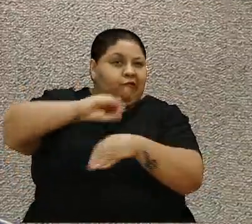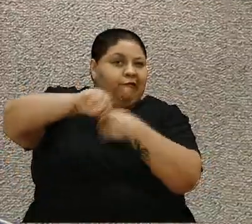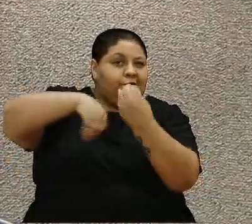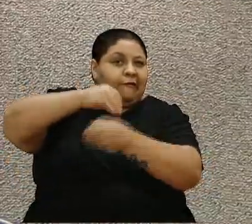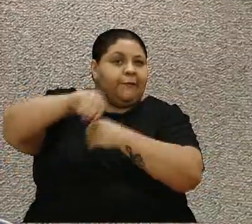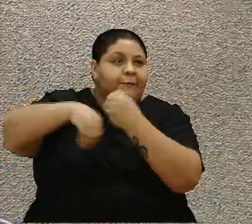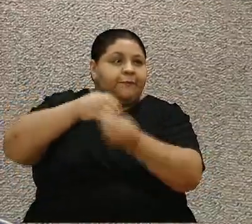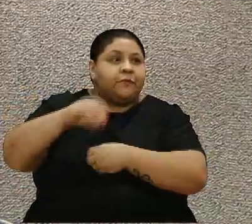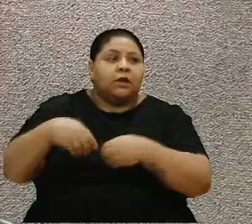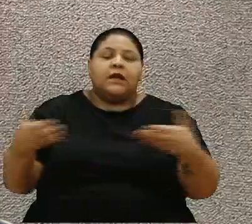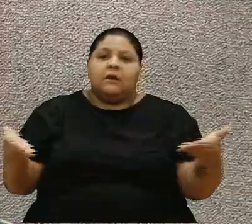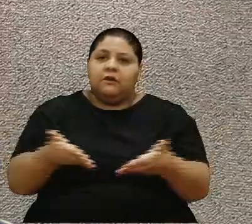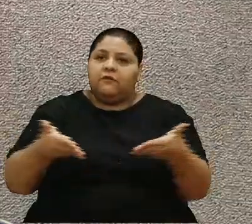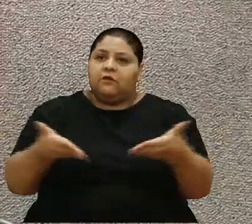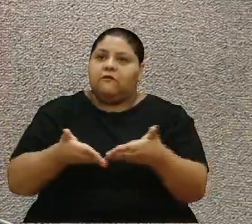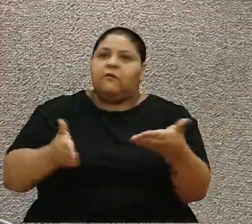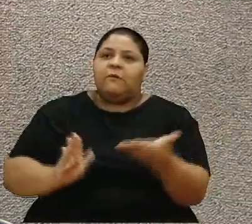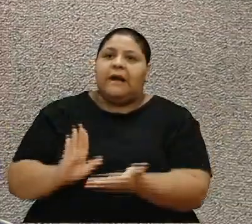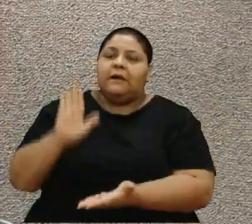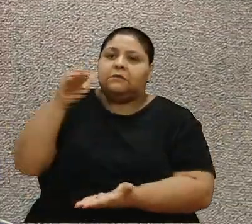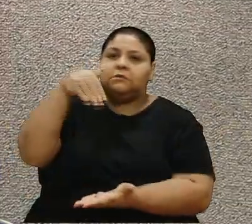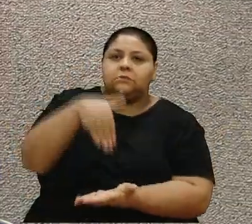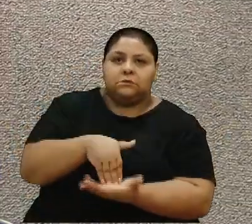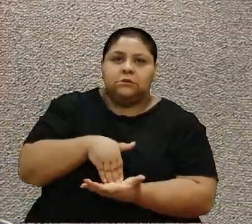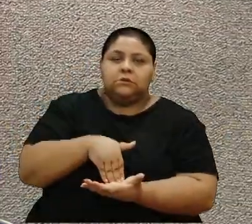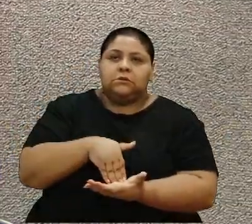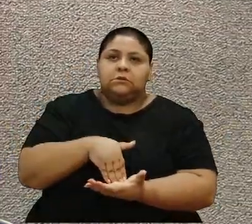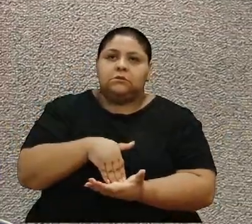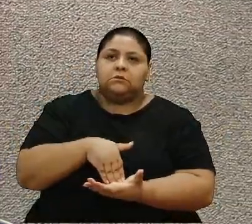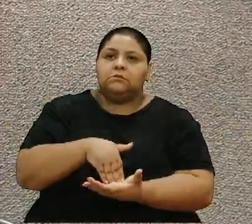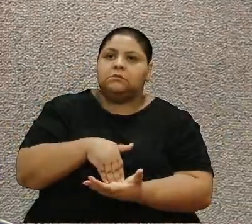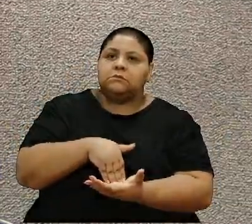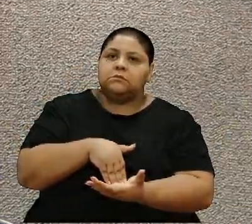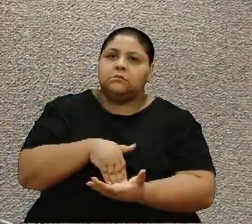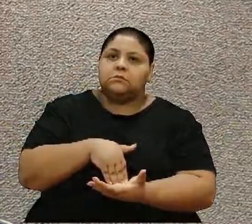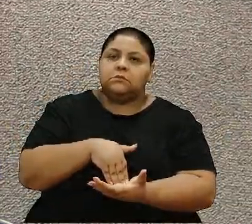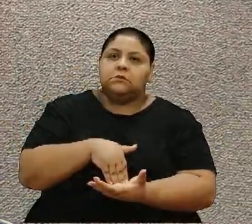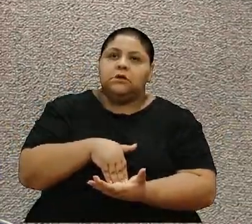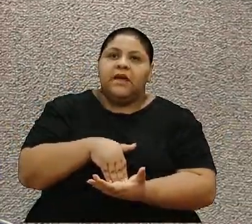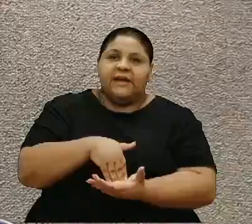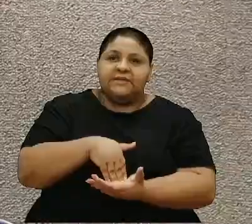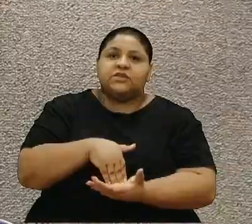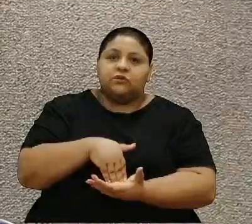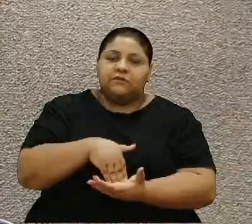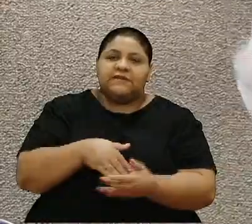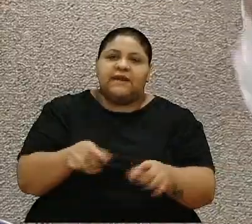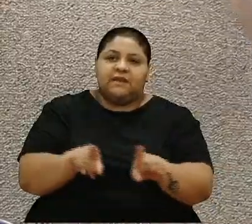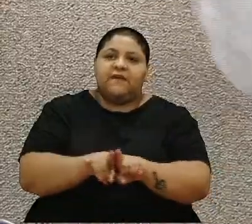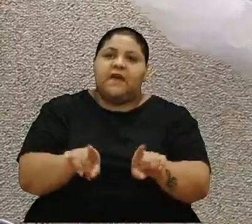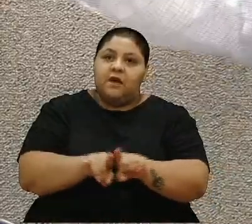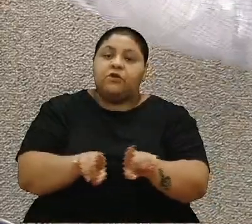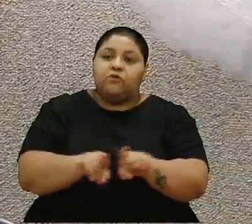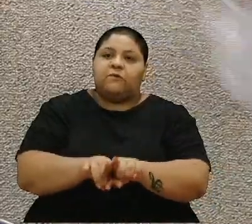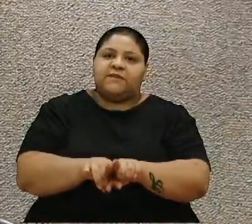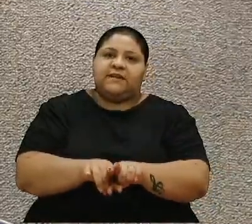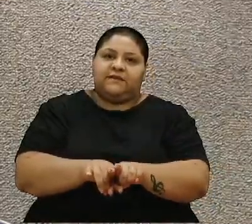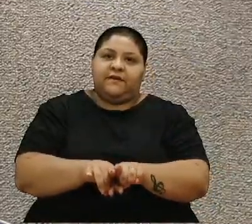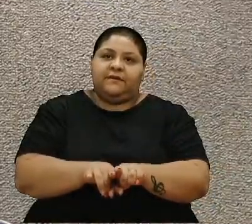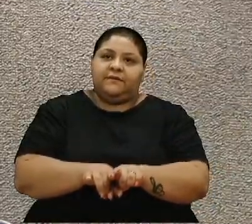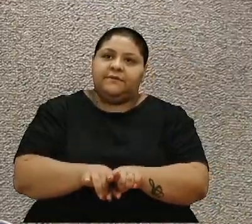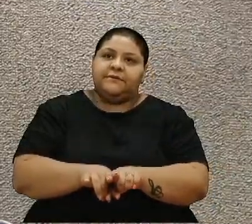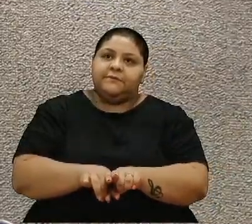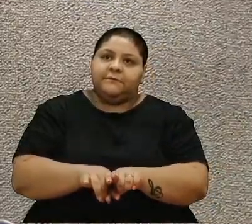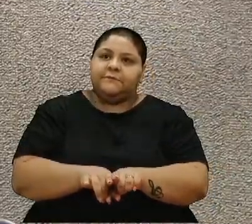que o mínimo do mínimo que a gente pode fazer, né, é tentar, porque a gente não consegue muitas vezes, vereador